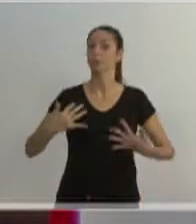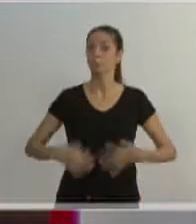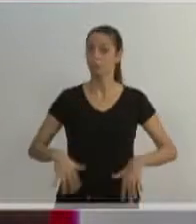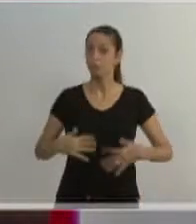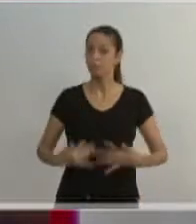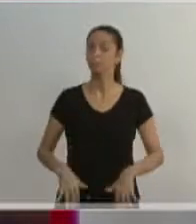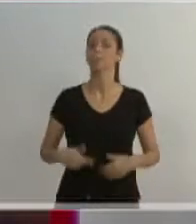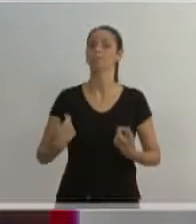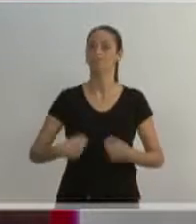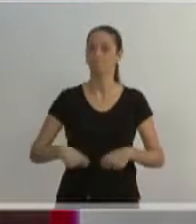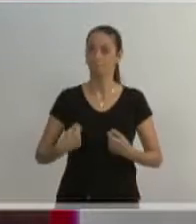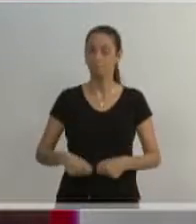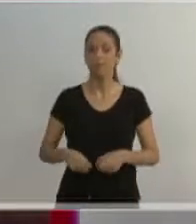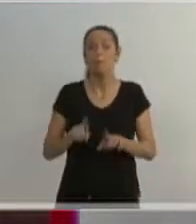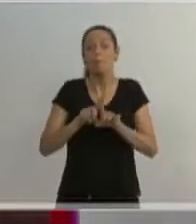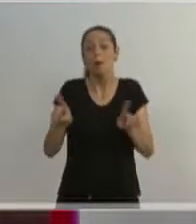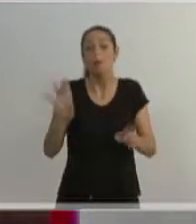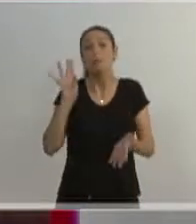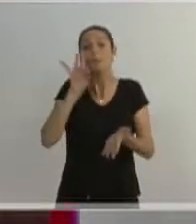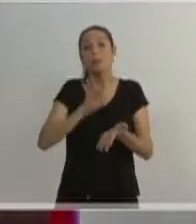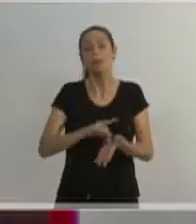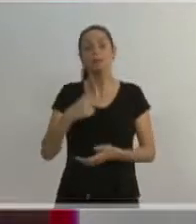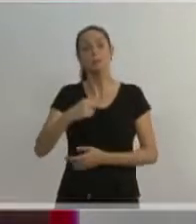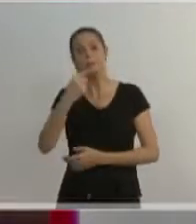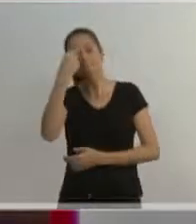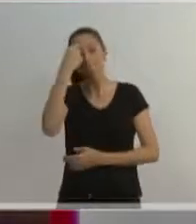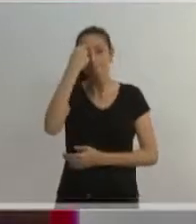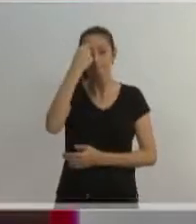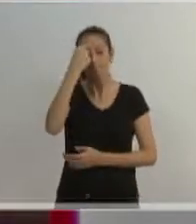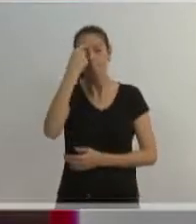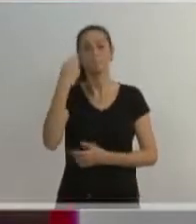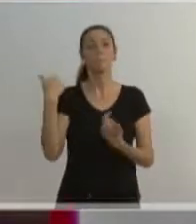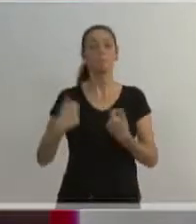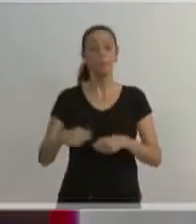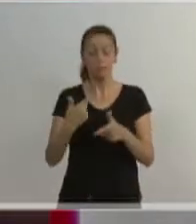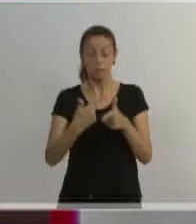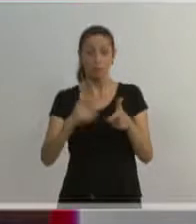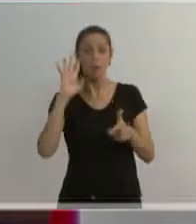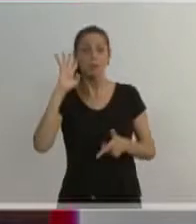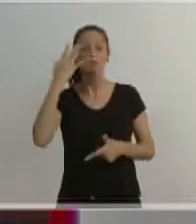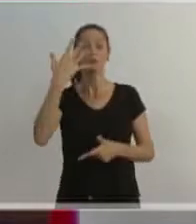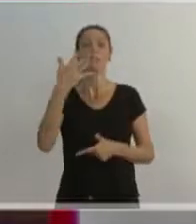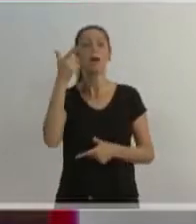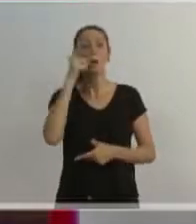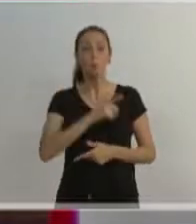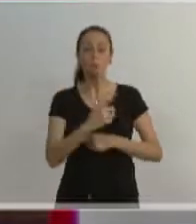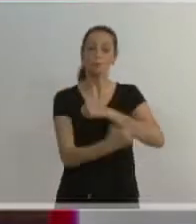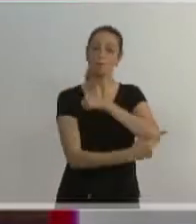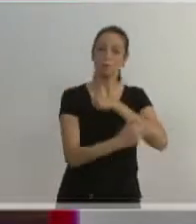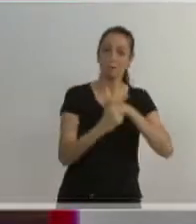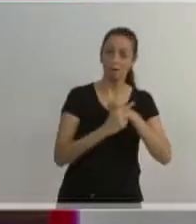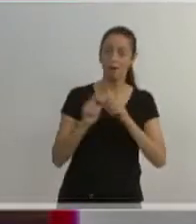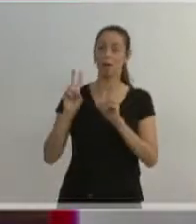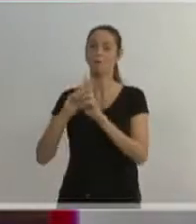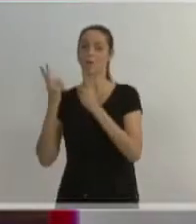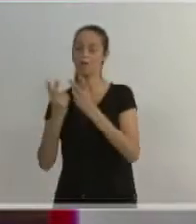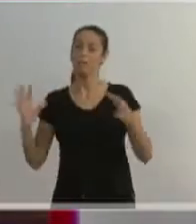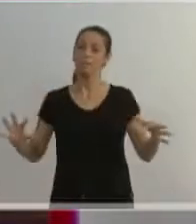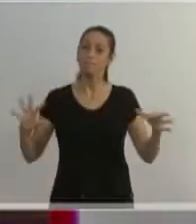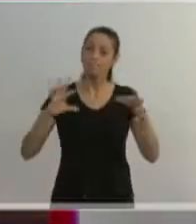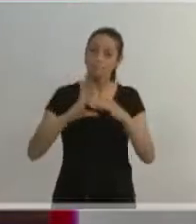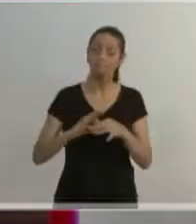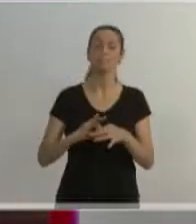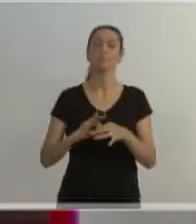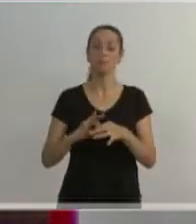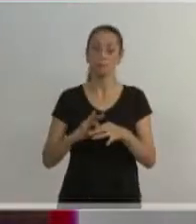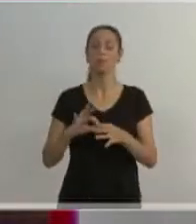algo que realmente precisa ser pensado nós precisamos de uma solução para a ligação velha casa de garcia e esse